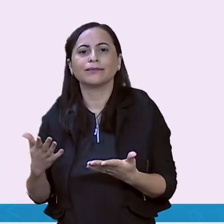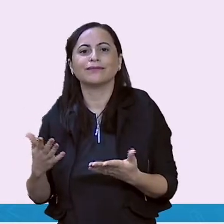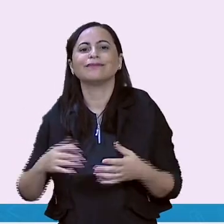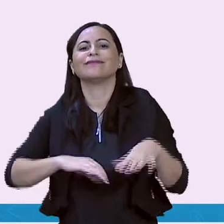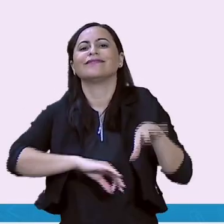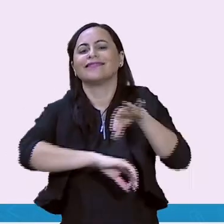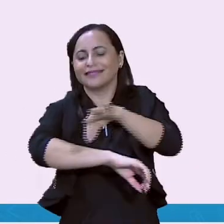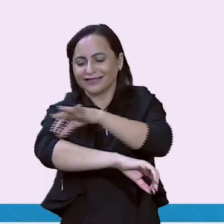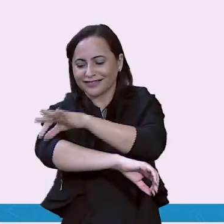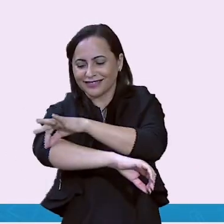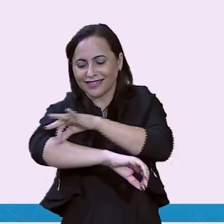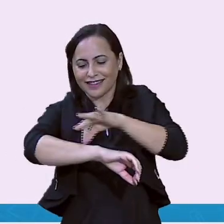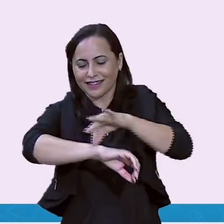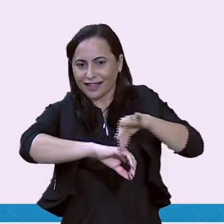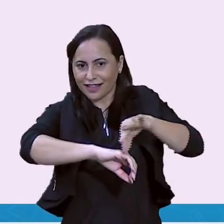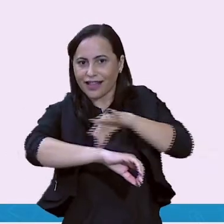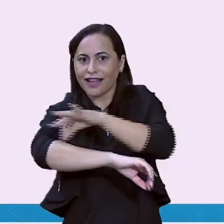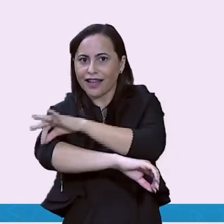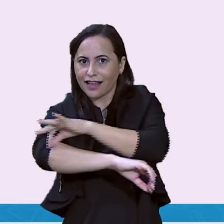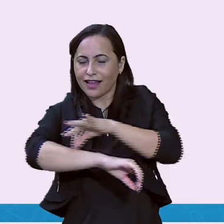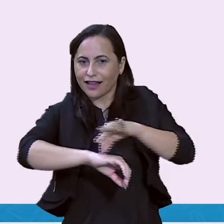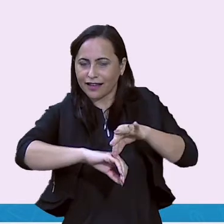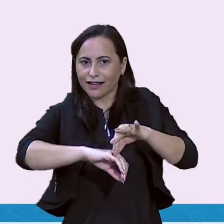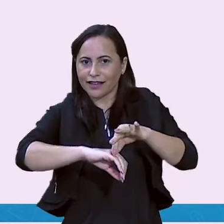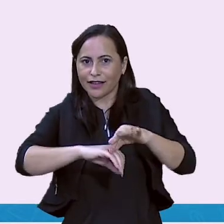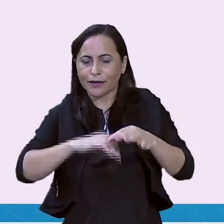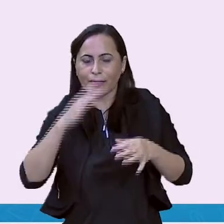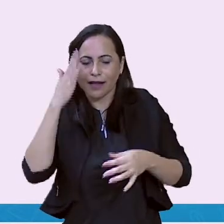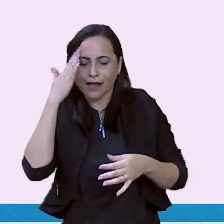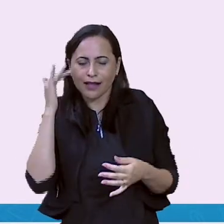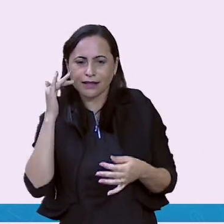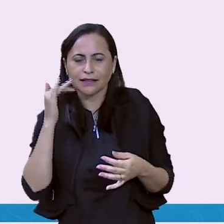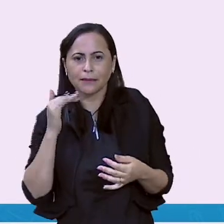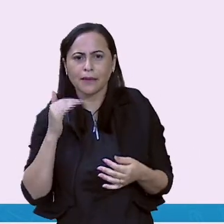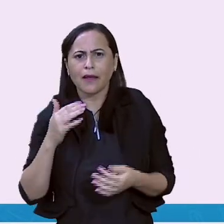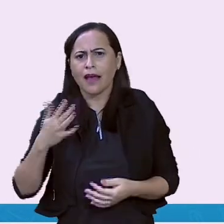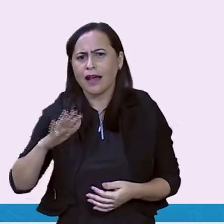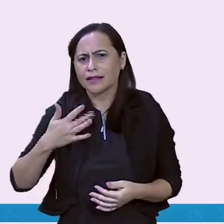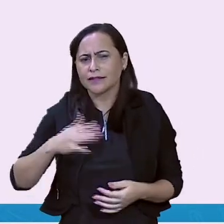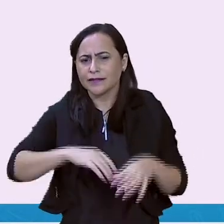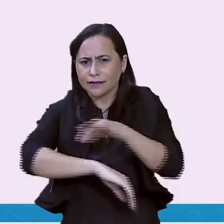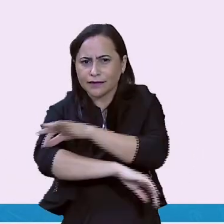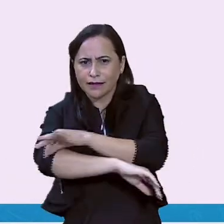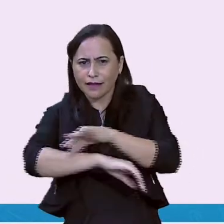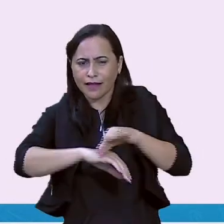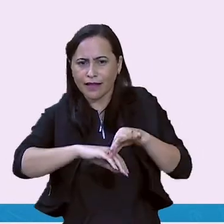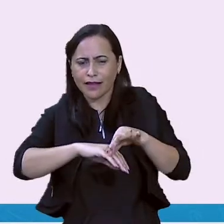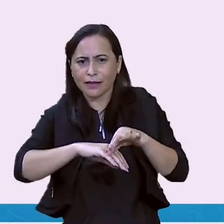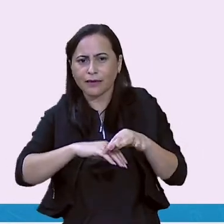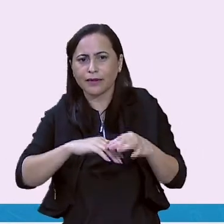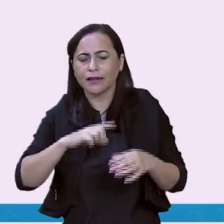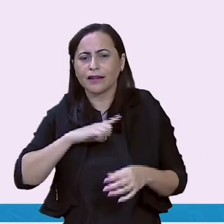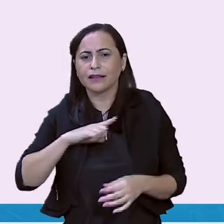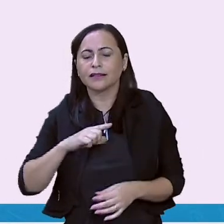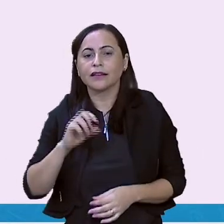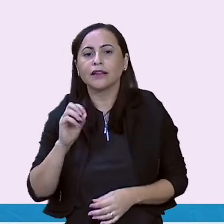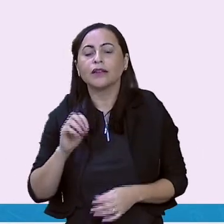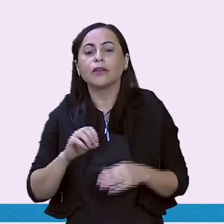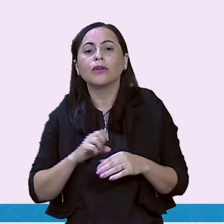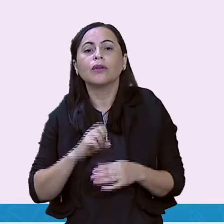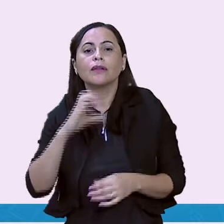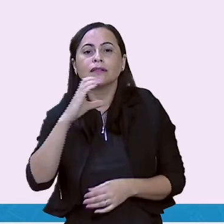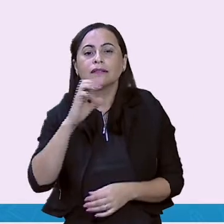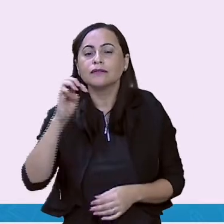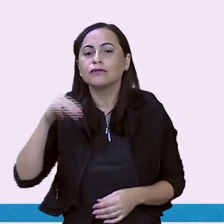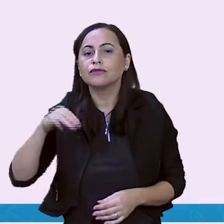A régua. A nossa régua geralmente tem 30 centímetros. Então, daria perfeitamente para eu medir